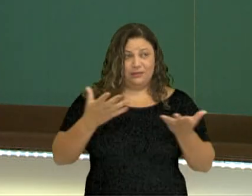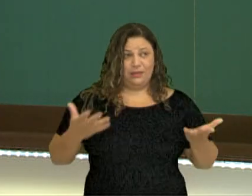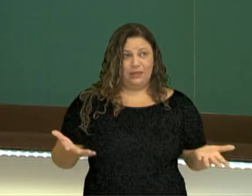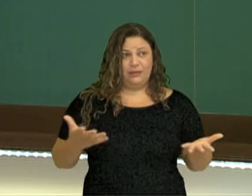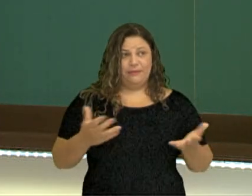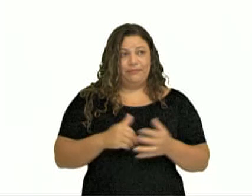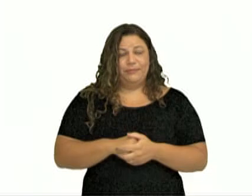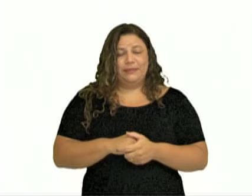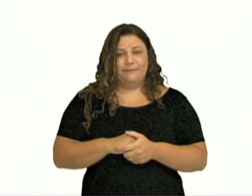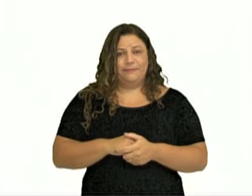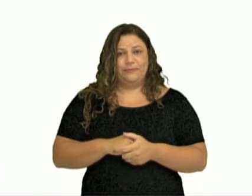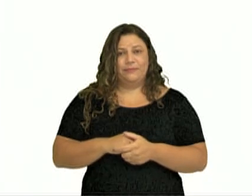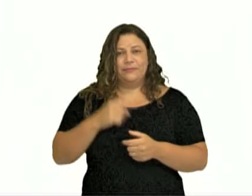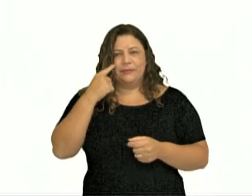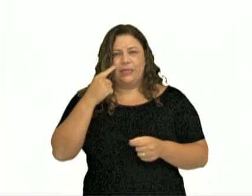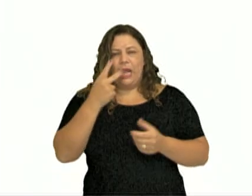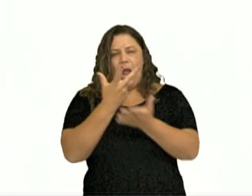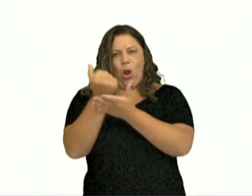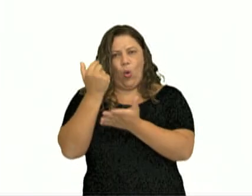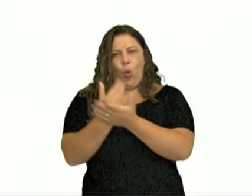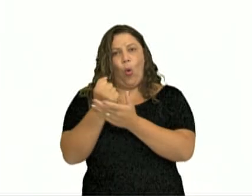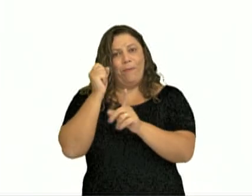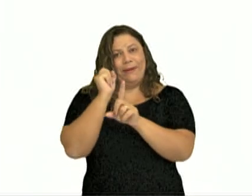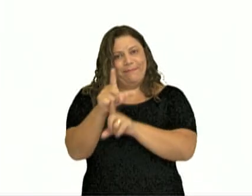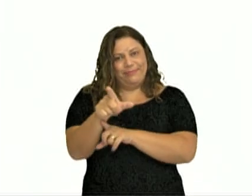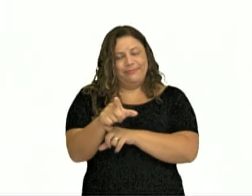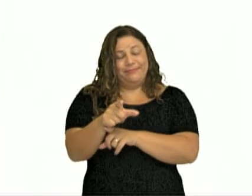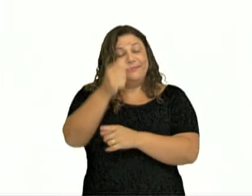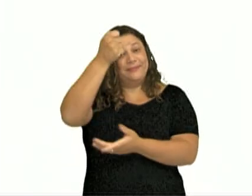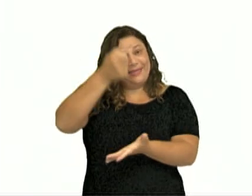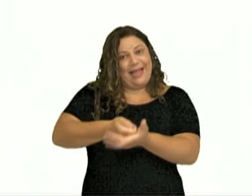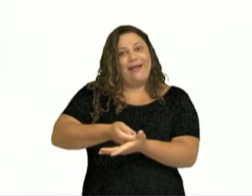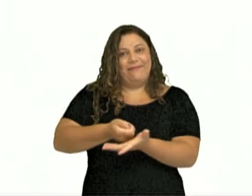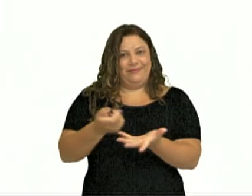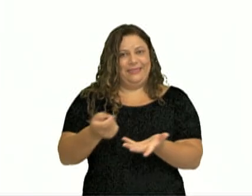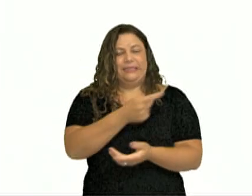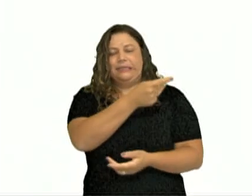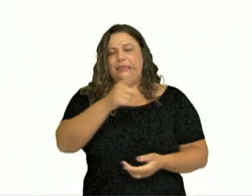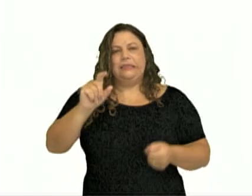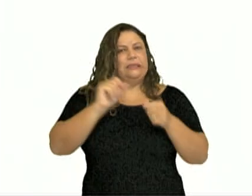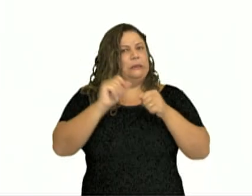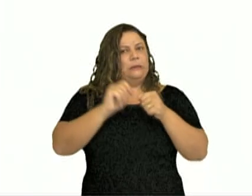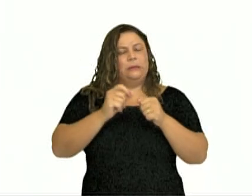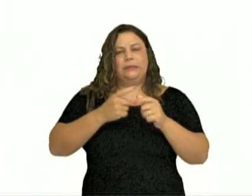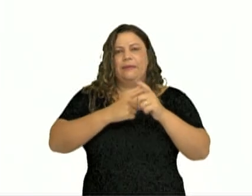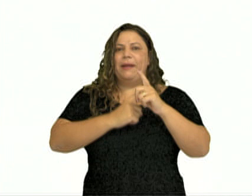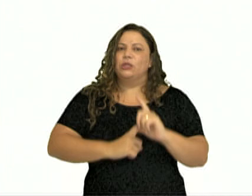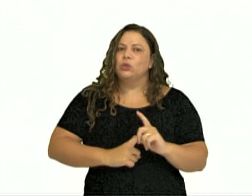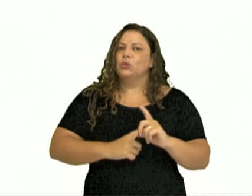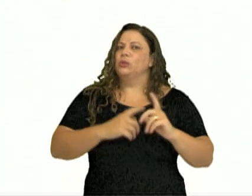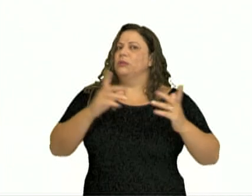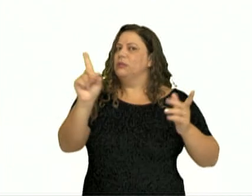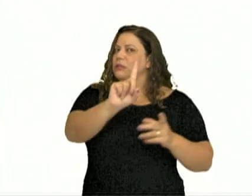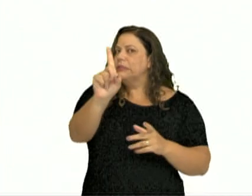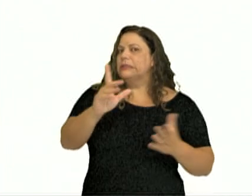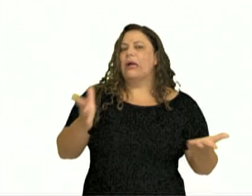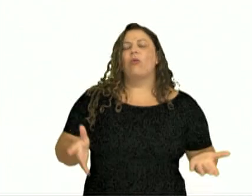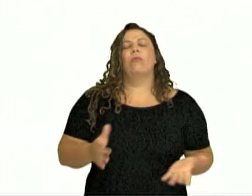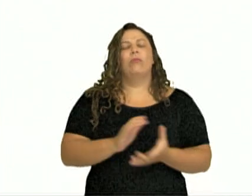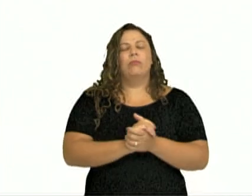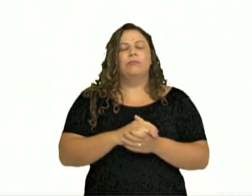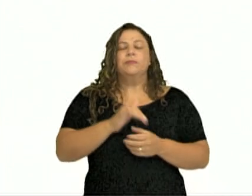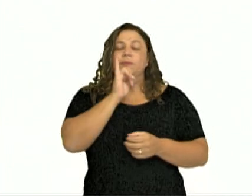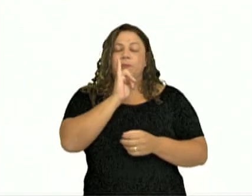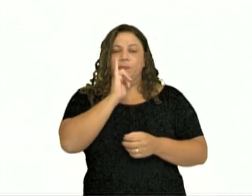disso, priorizar as compras à vista e não fazer mais dívidas. Se você já está, como o caso da Júlia, passou do